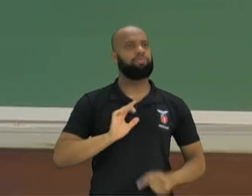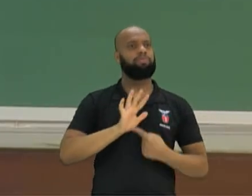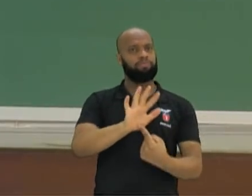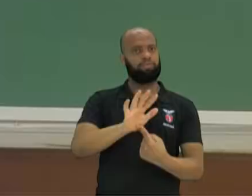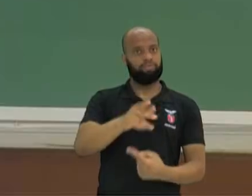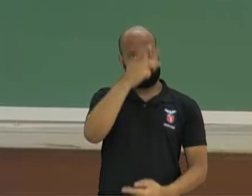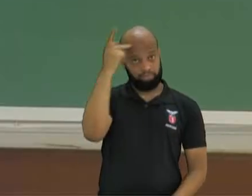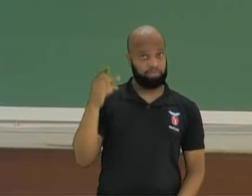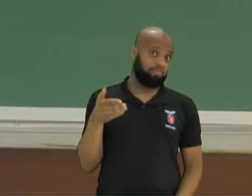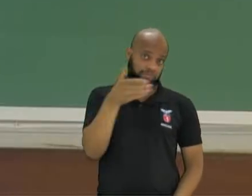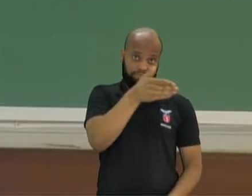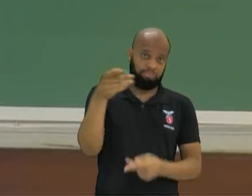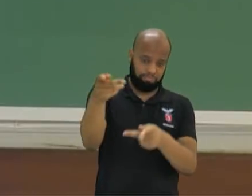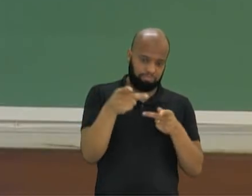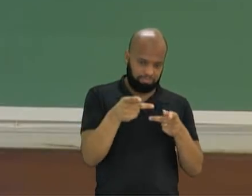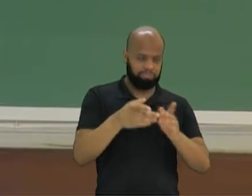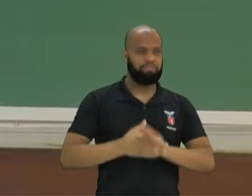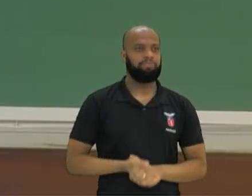seus visitantes.